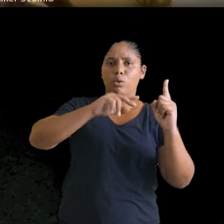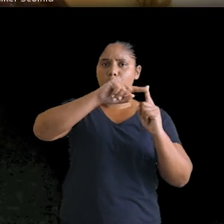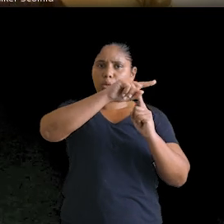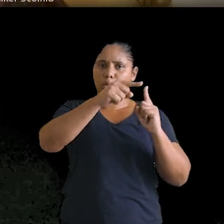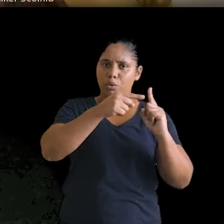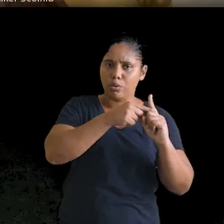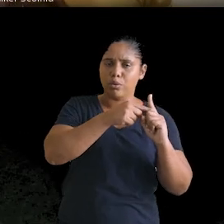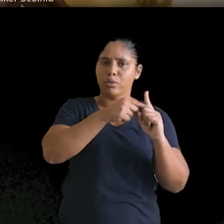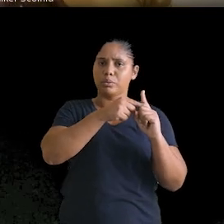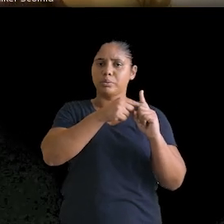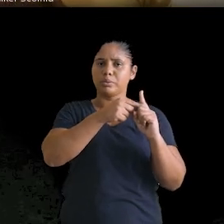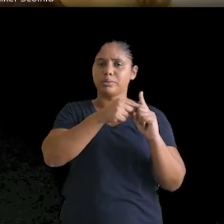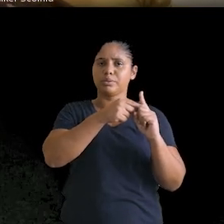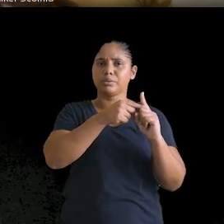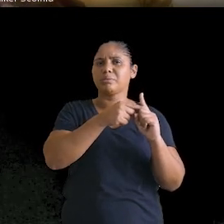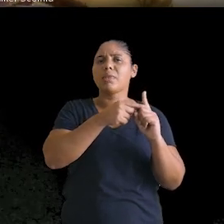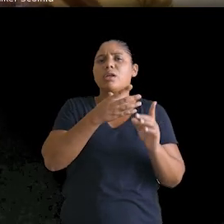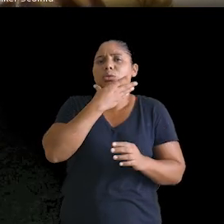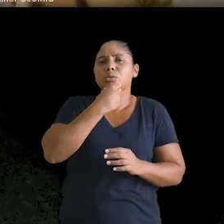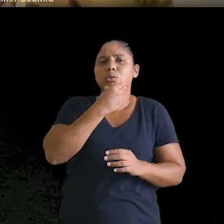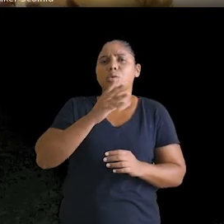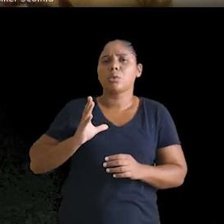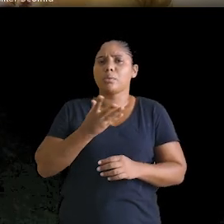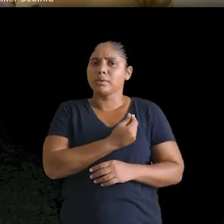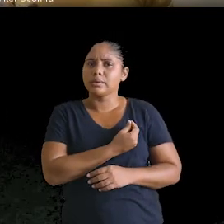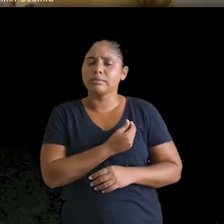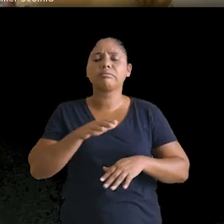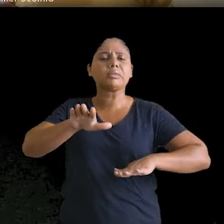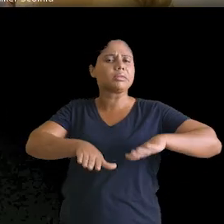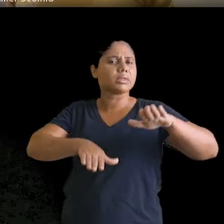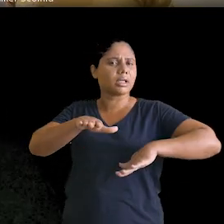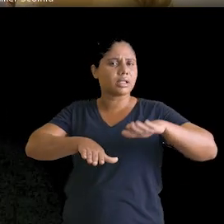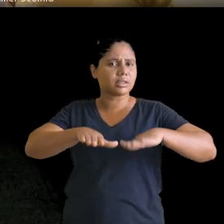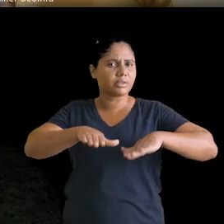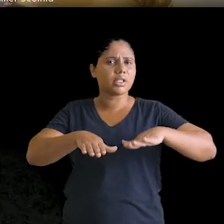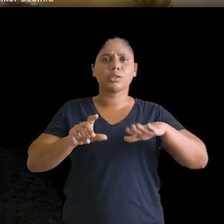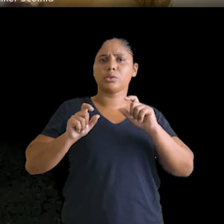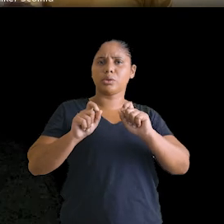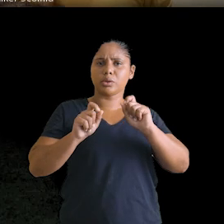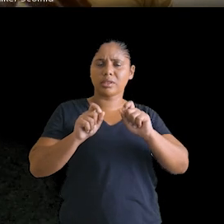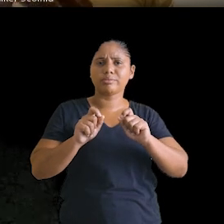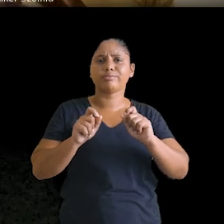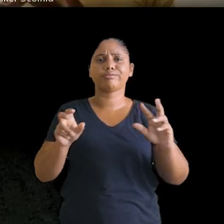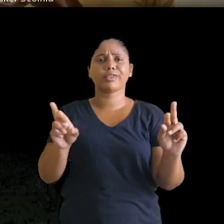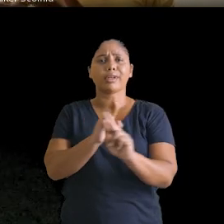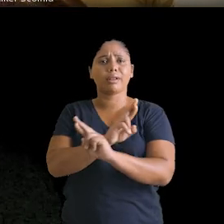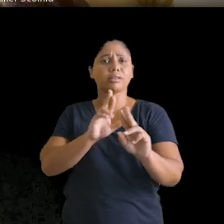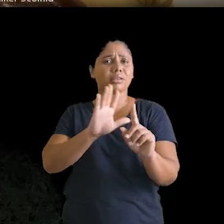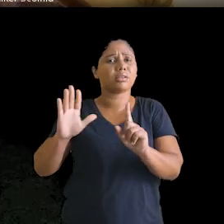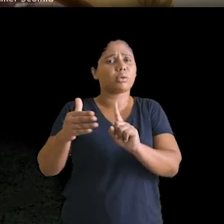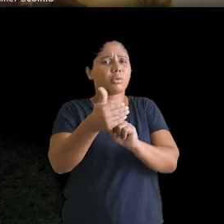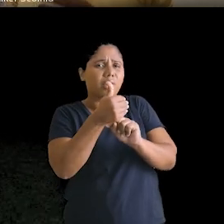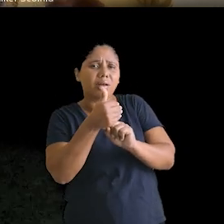assistência para o homem trans, muitas vezes ela está relacionada com a questão do acolhimento